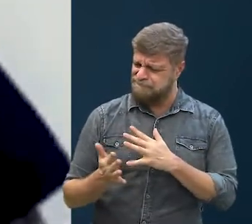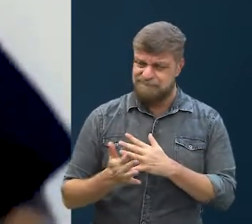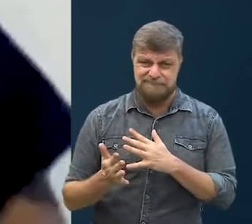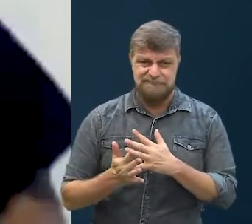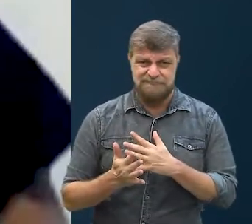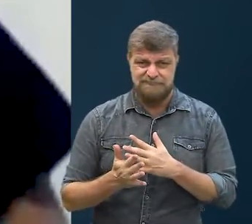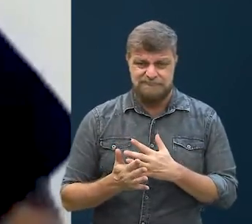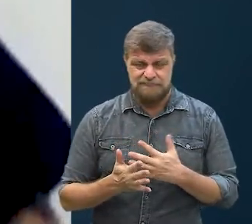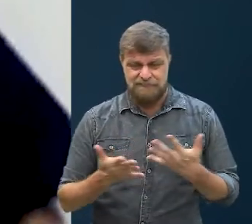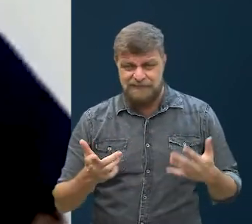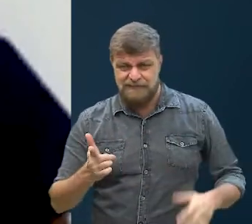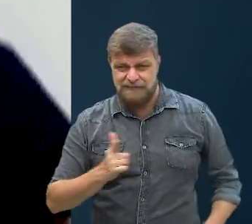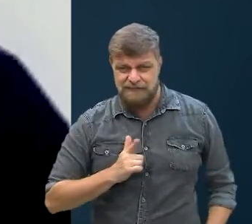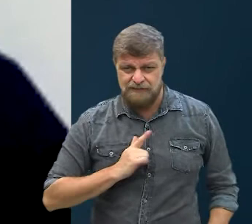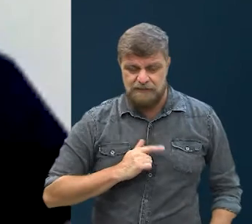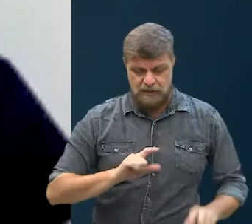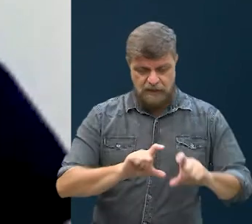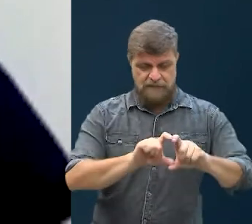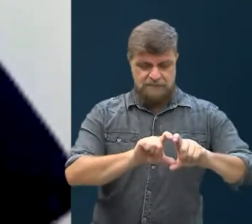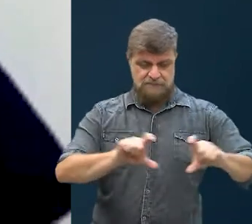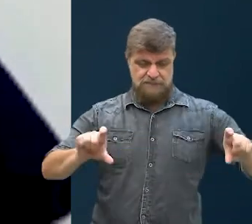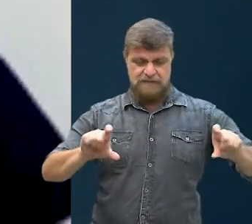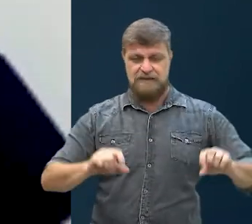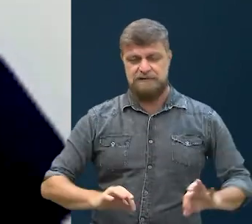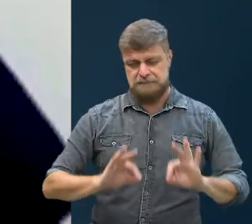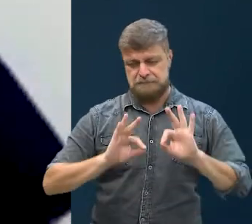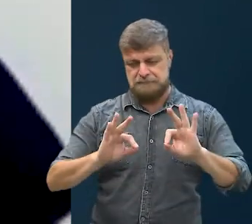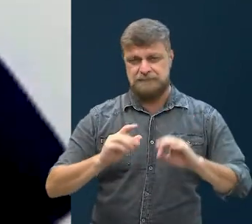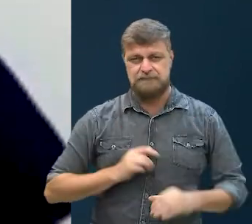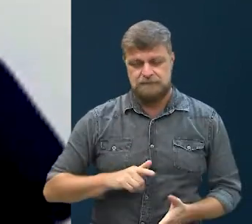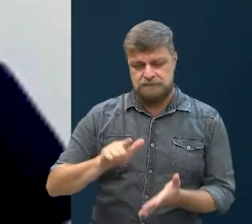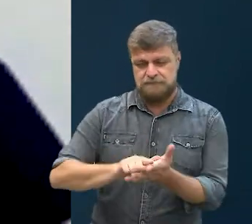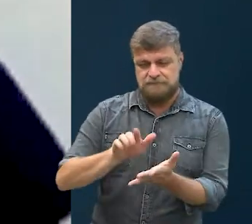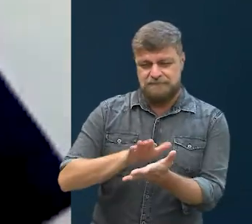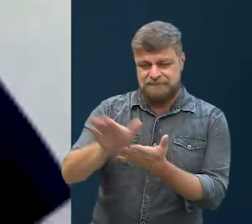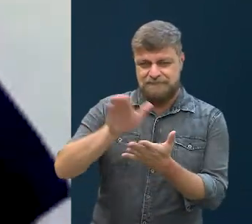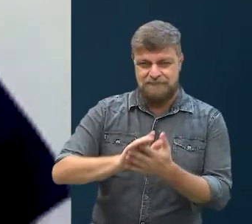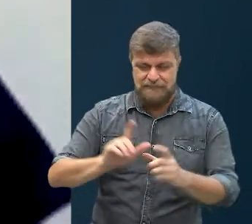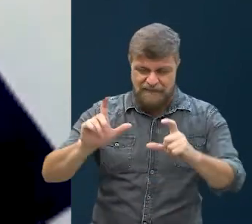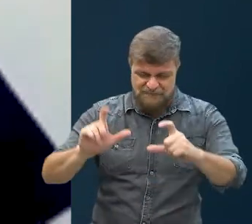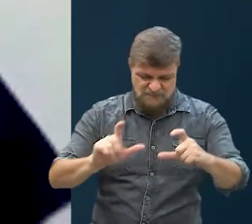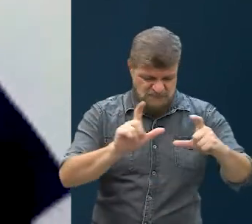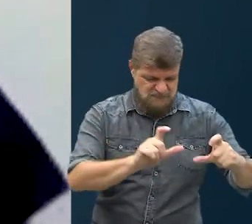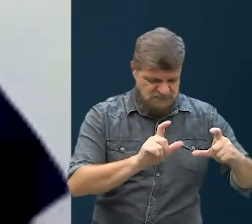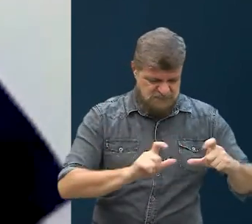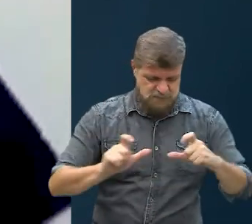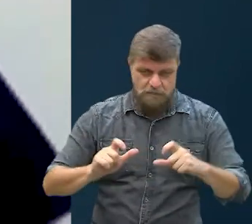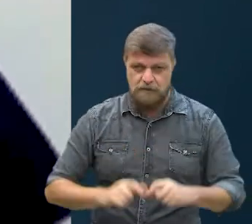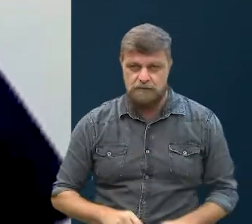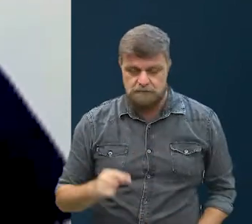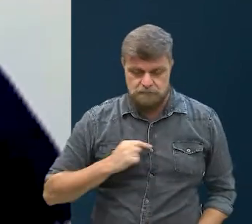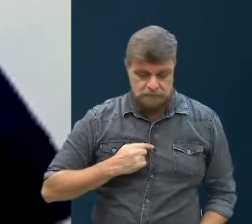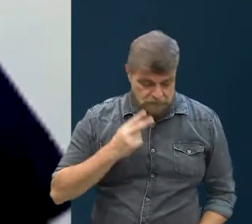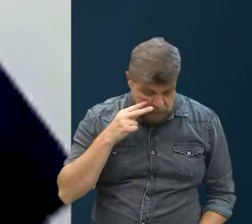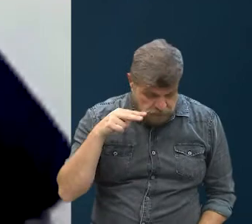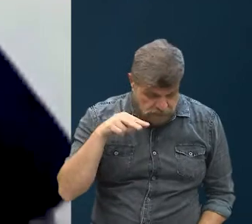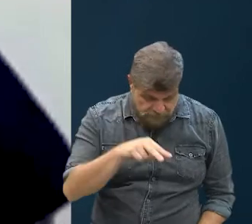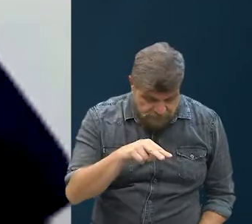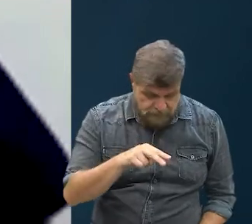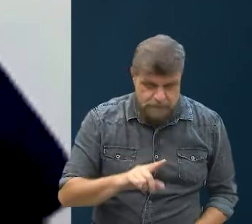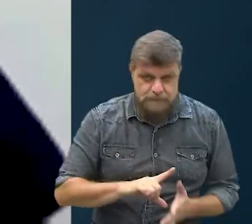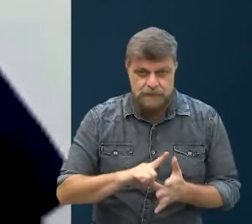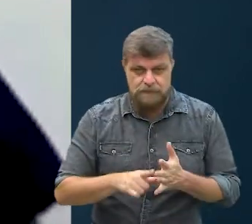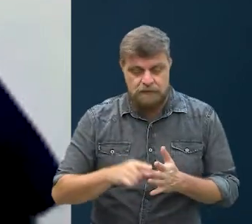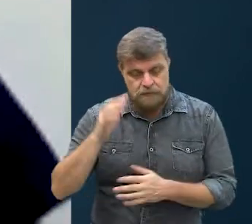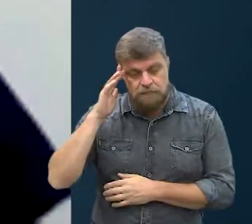né? Vem com aqueles dizeres, né, principalmente na mídia impressa, de foto meramente ilustrativa e tal. A gente